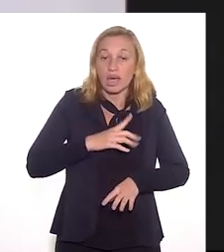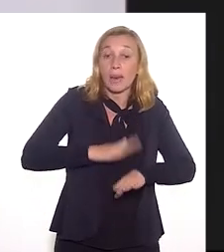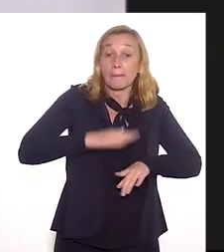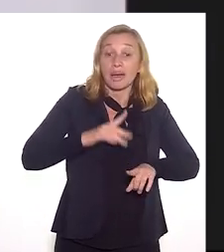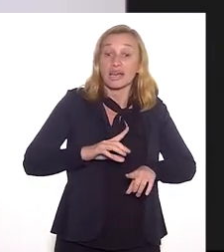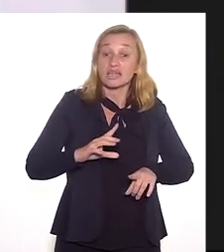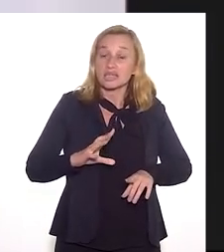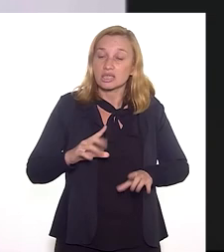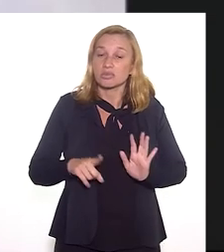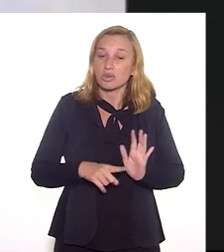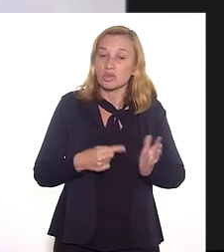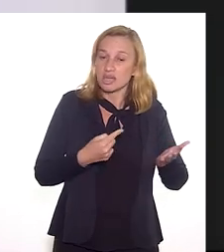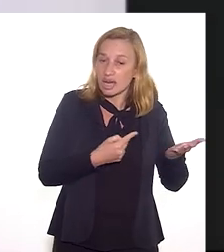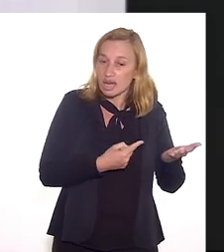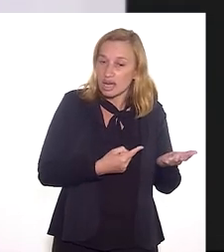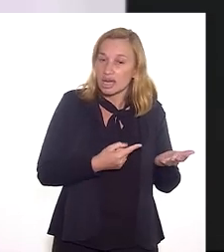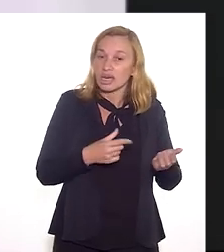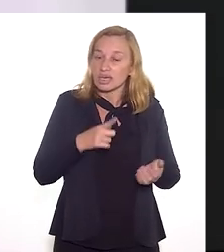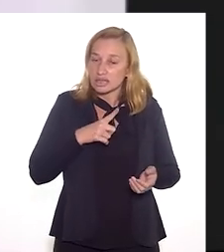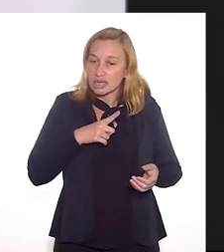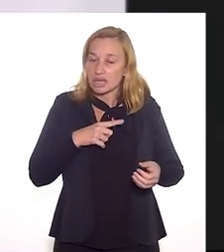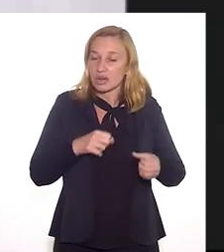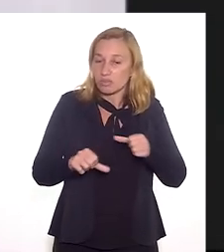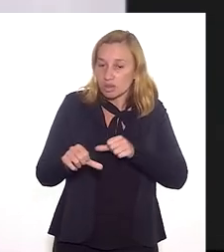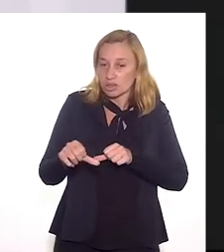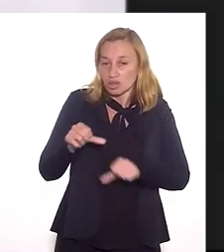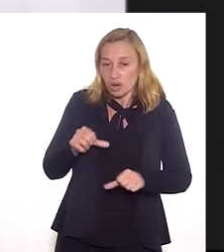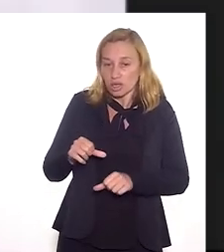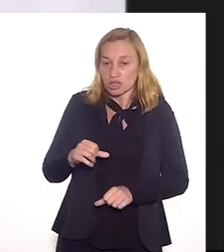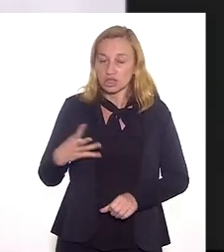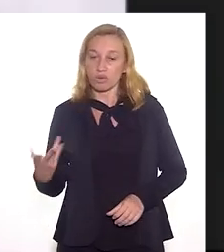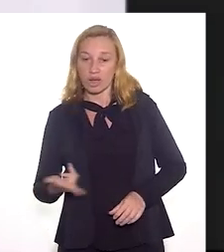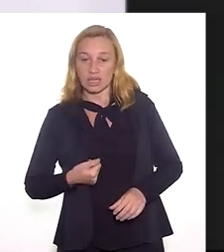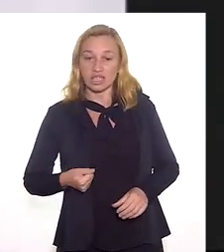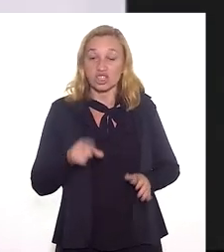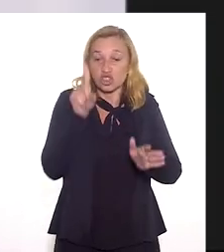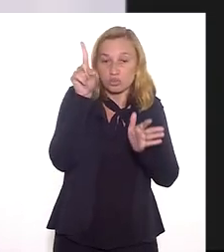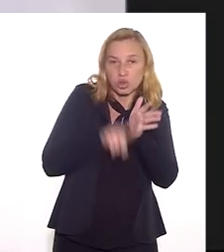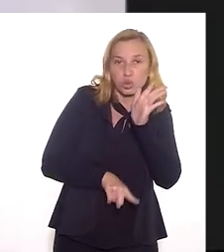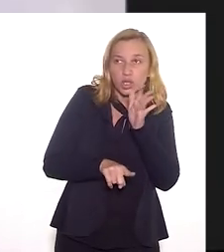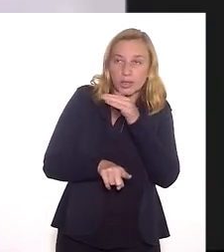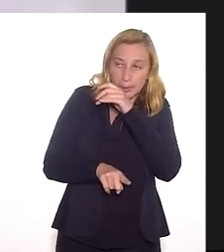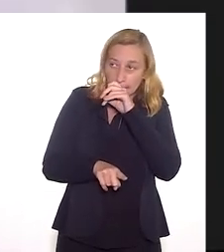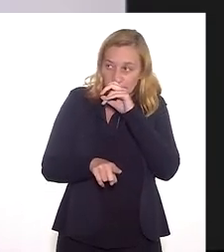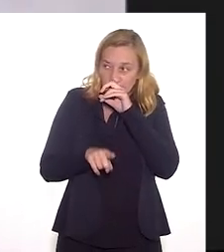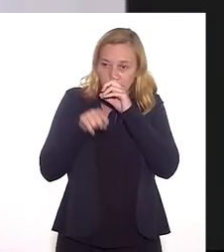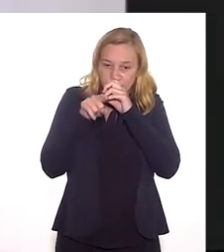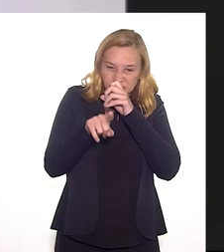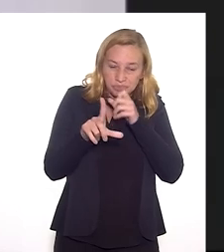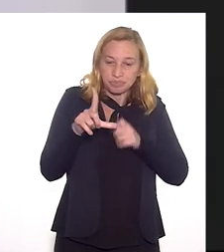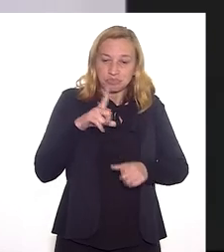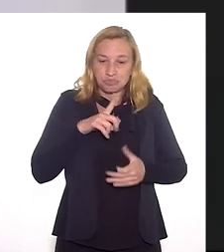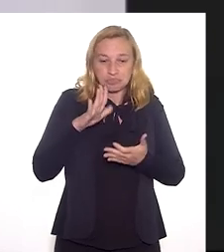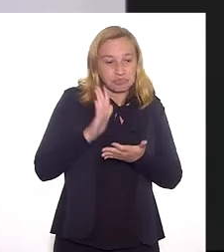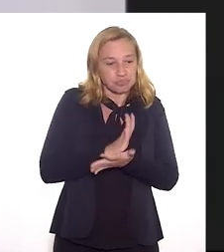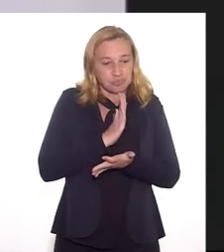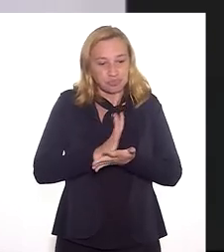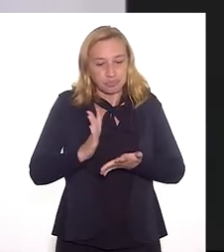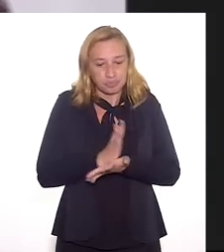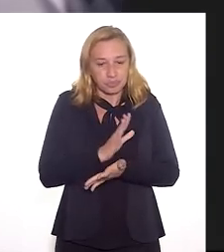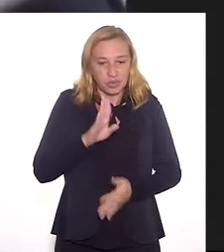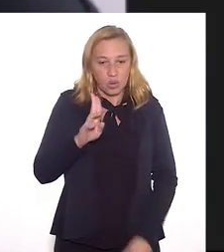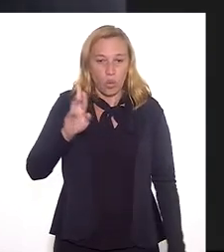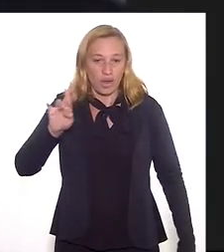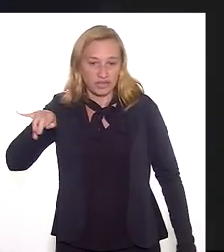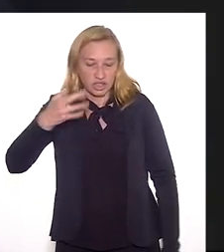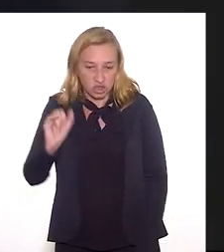exportando conhecimento, mas que a gente possa também se beneficiar muito dele dentro dessa troca. Então, diminuir um pouco esse raio onde você